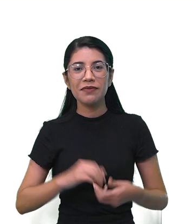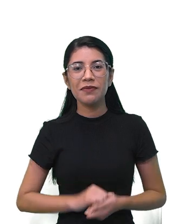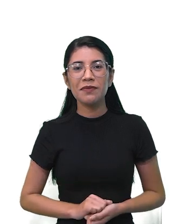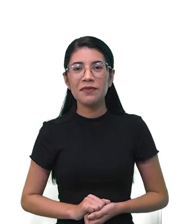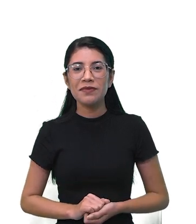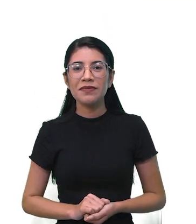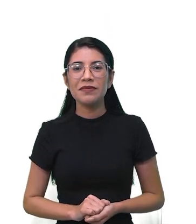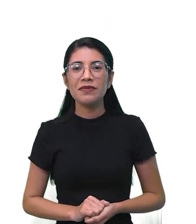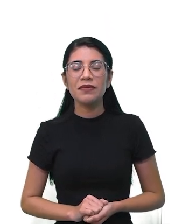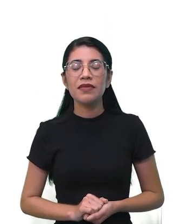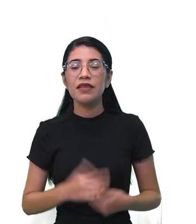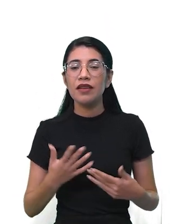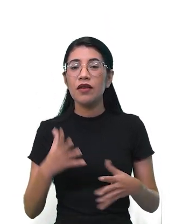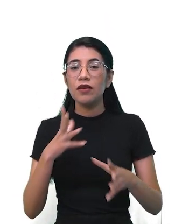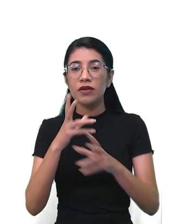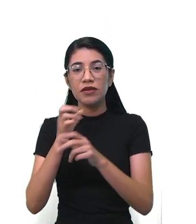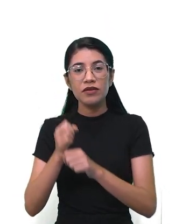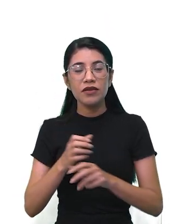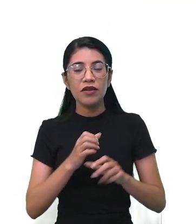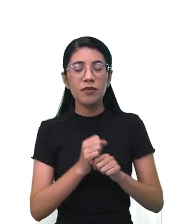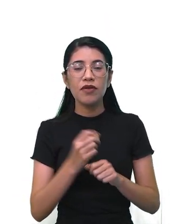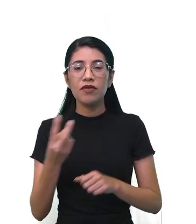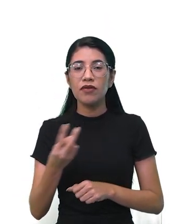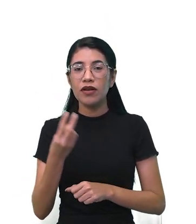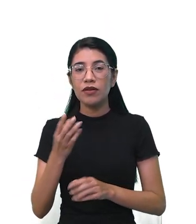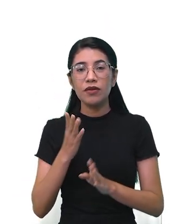Bom, quanto que vai dar esse somatório, então?